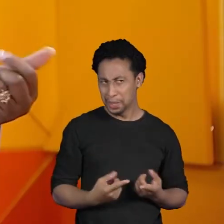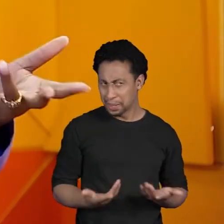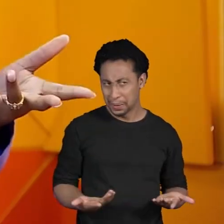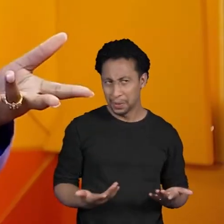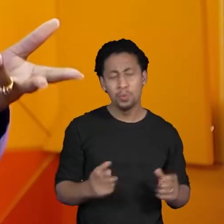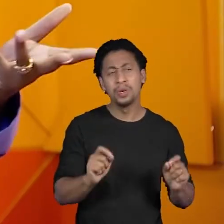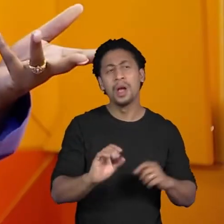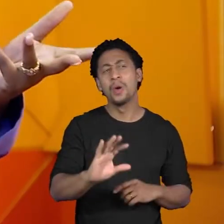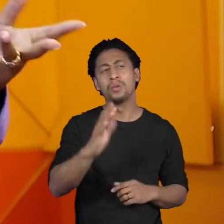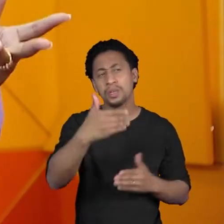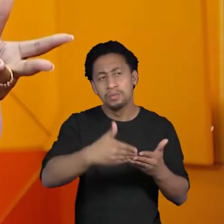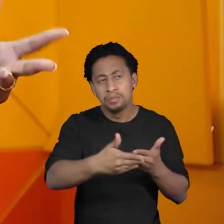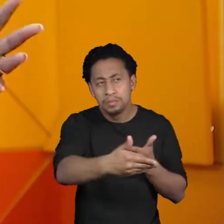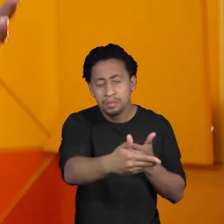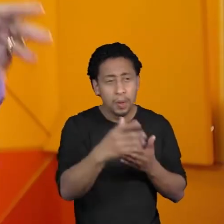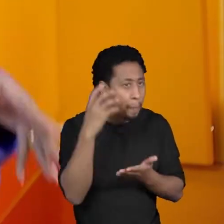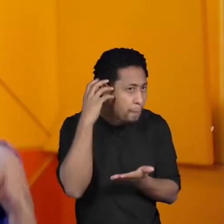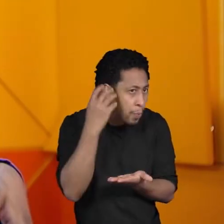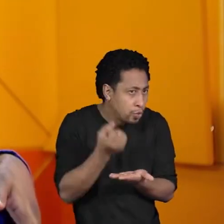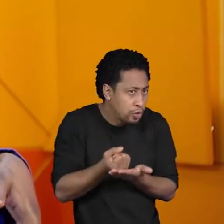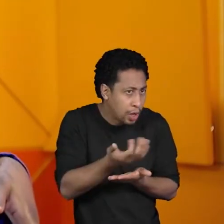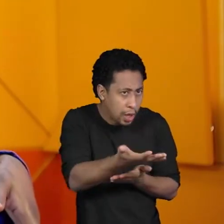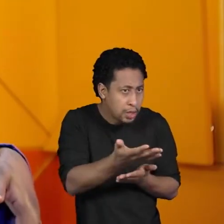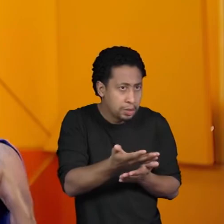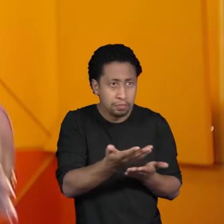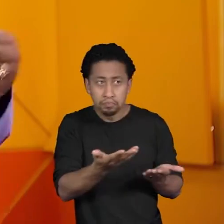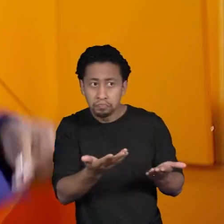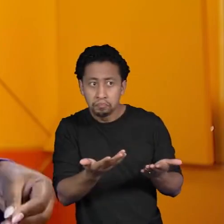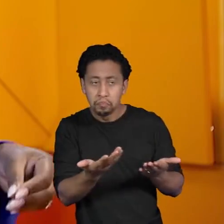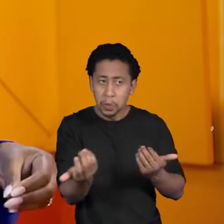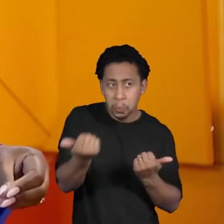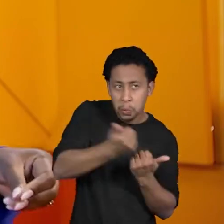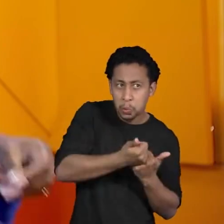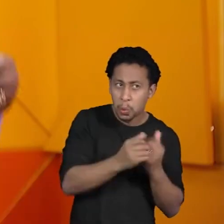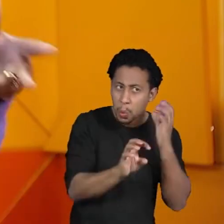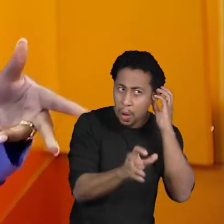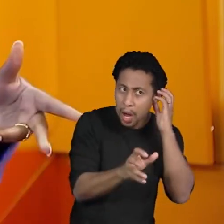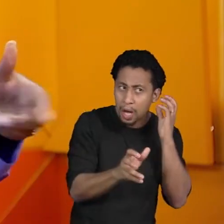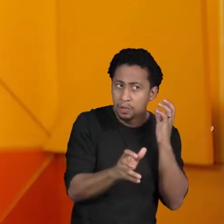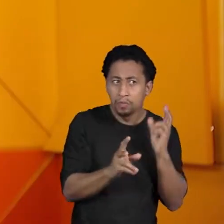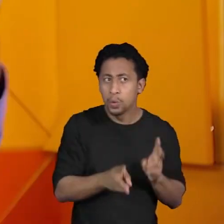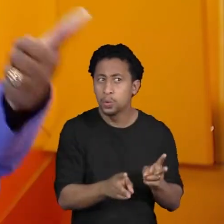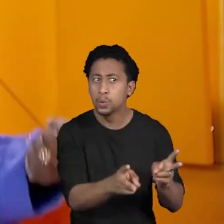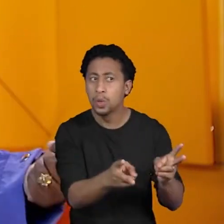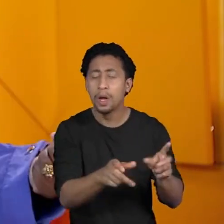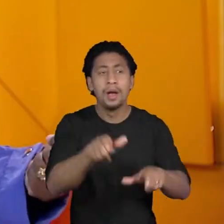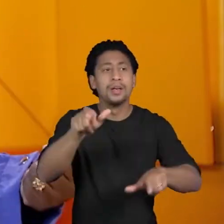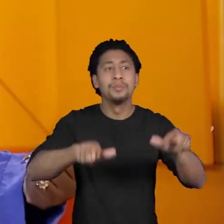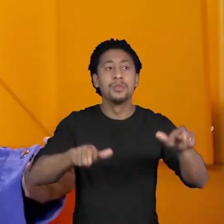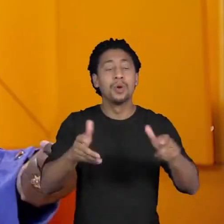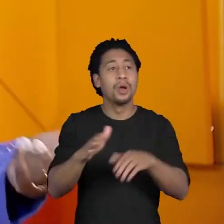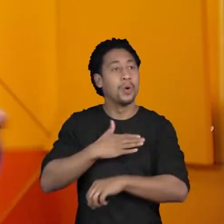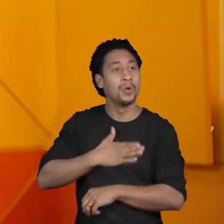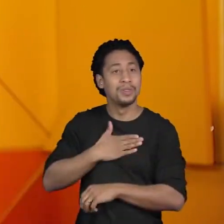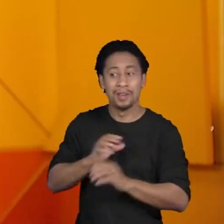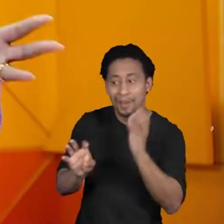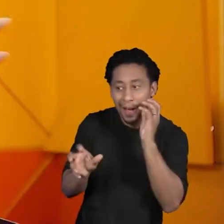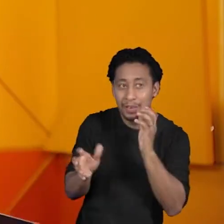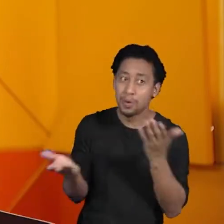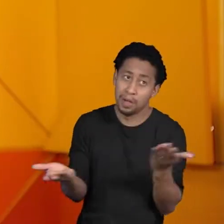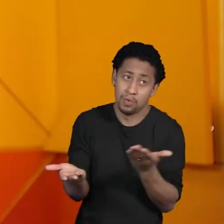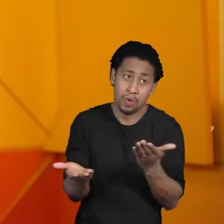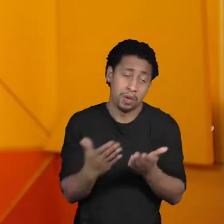Zalo, a gente ouviu aí que também tem gente que está deixando de ouvir rádio para ouvir podcast, que são programas que o pessoal está ouvindo